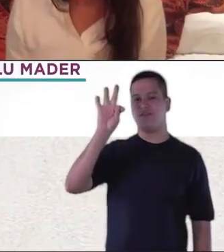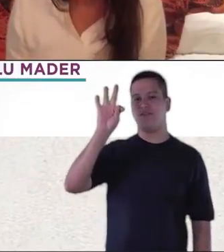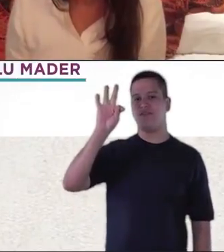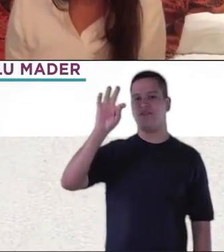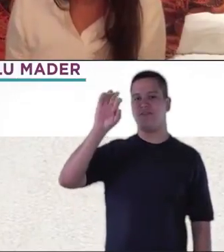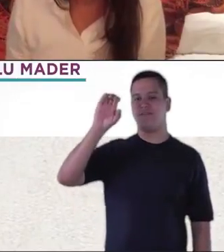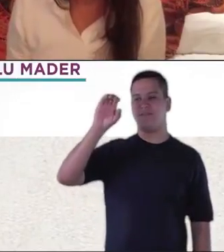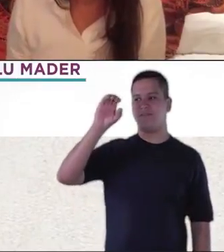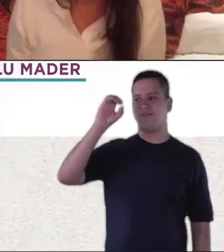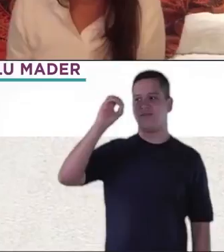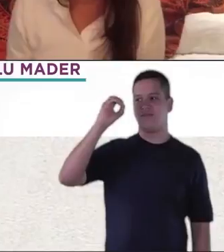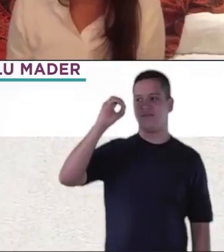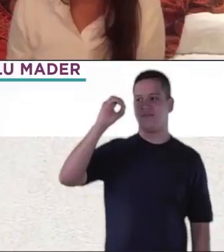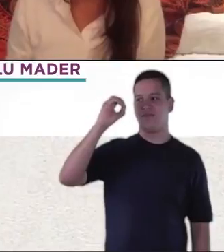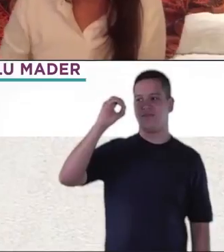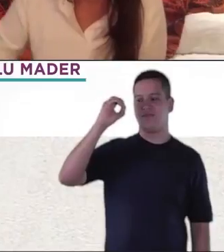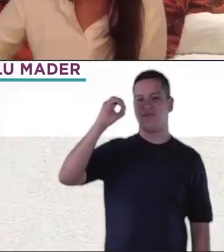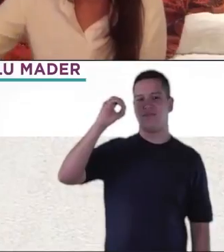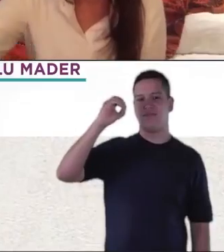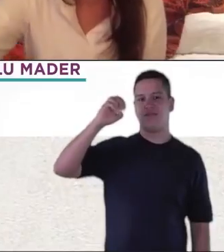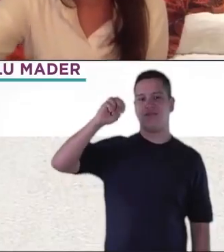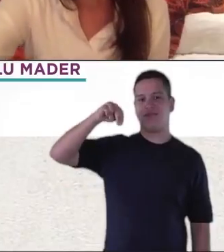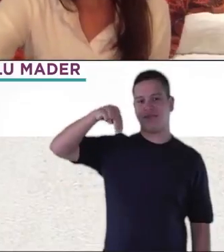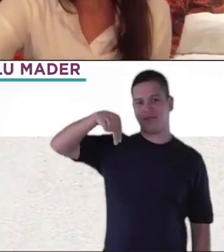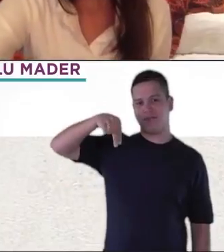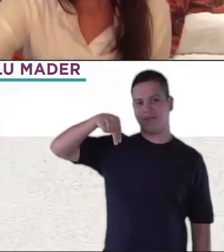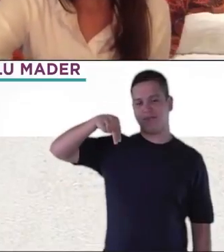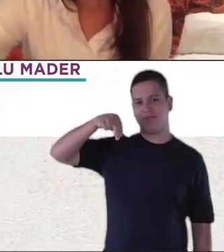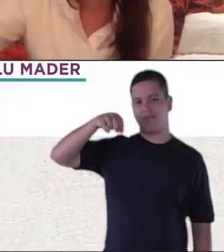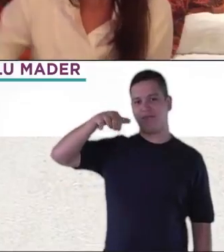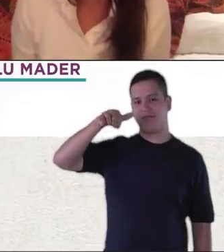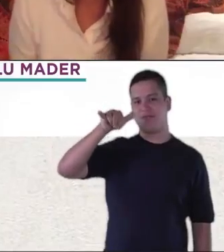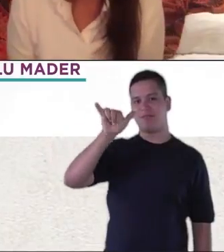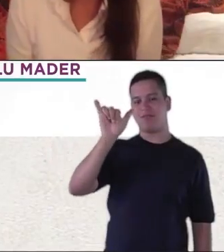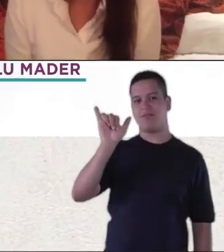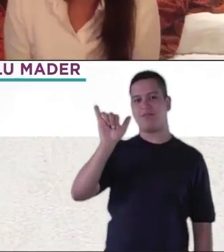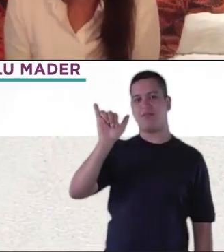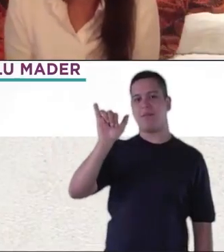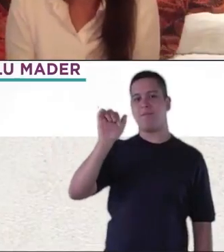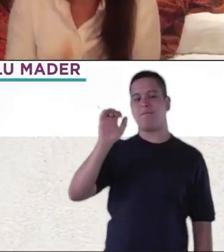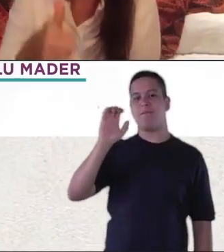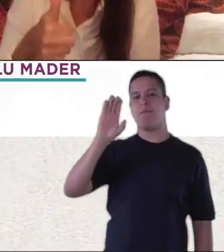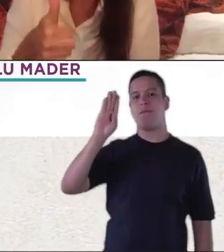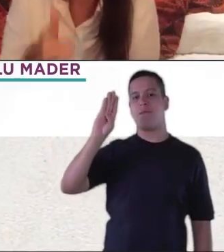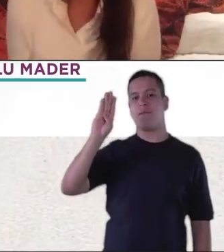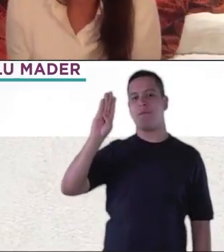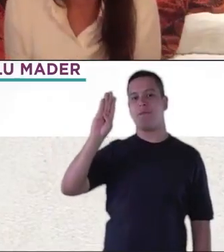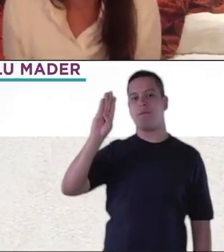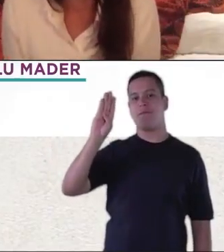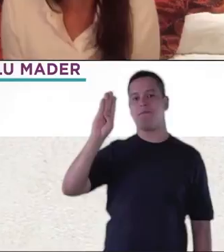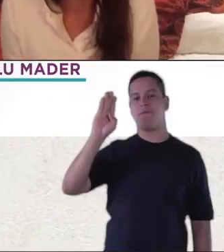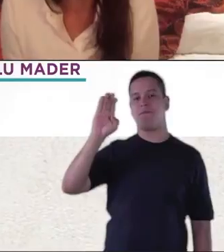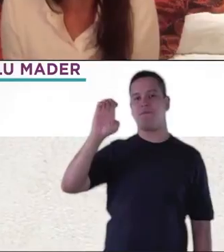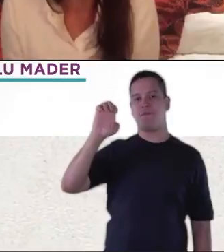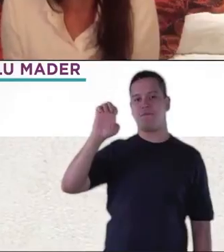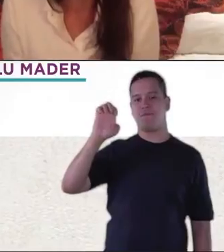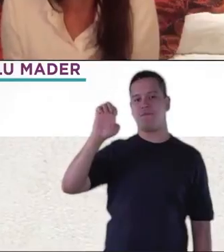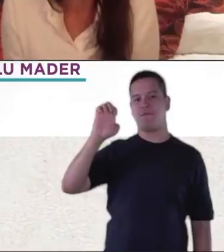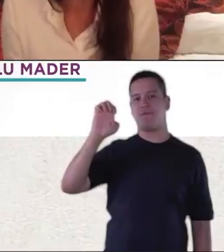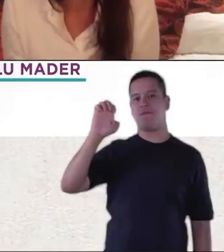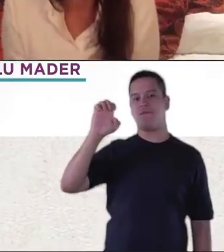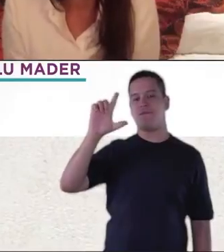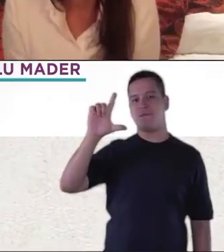Eu não estou vendo ele, meu Deus do céu. O intérprete de Libras, Sérgio Ramos, mostra o nome de Tony Bellotto através